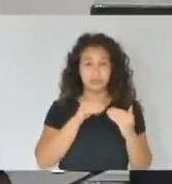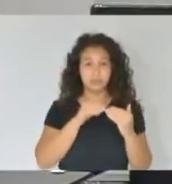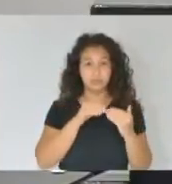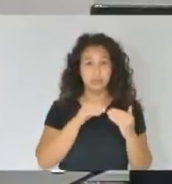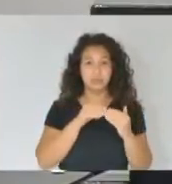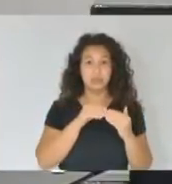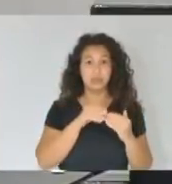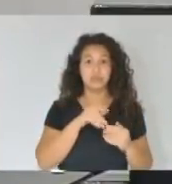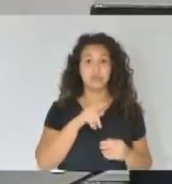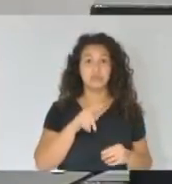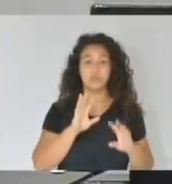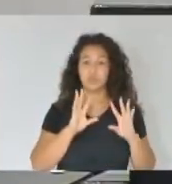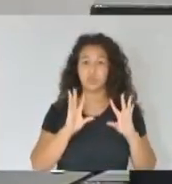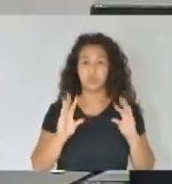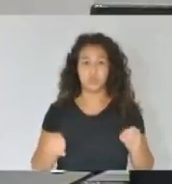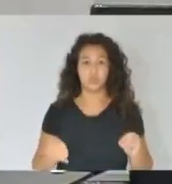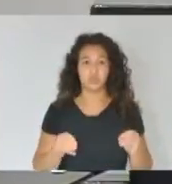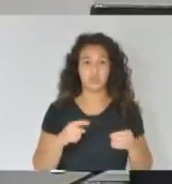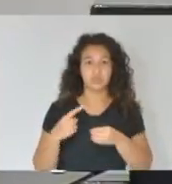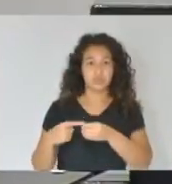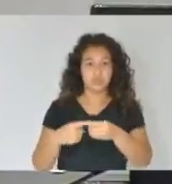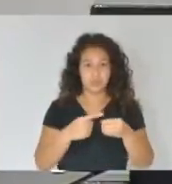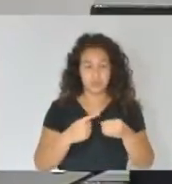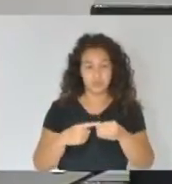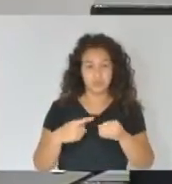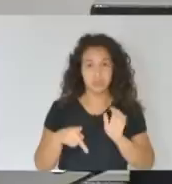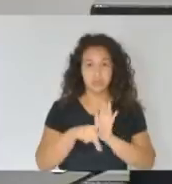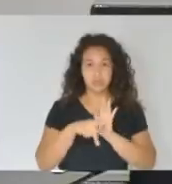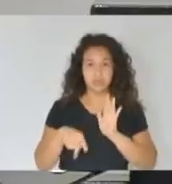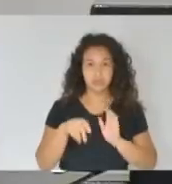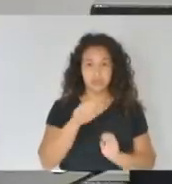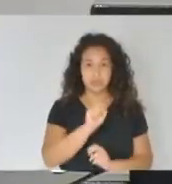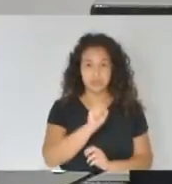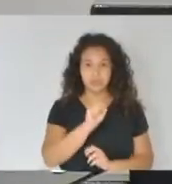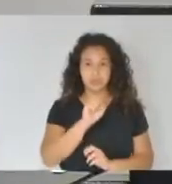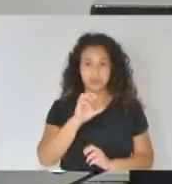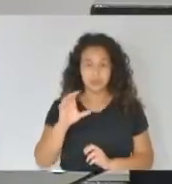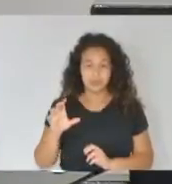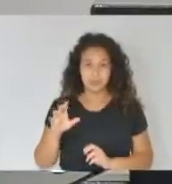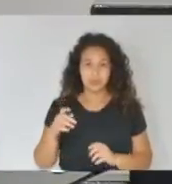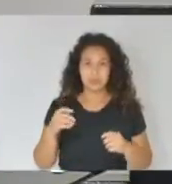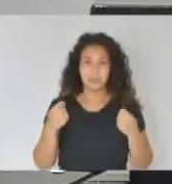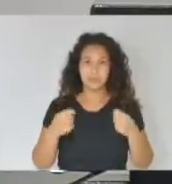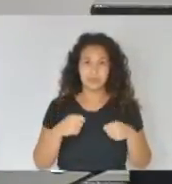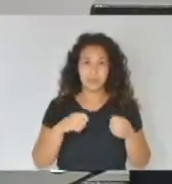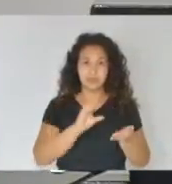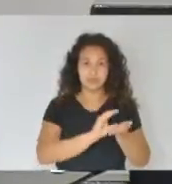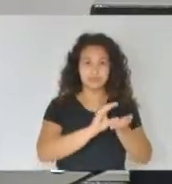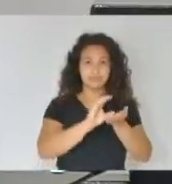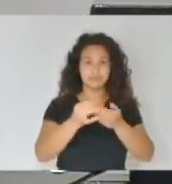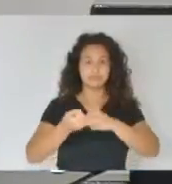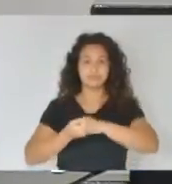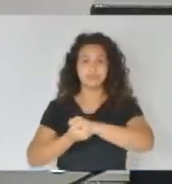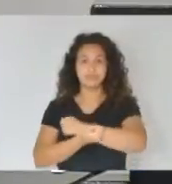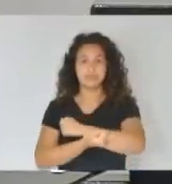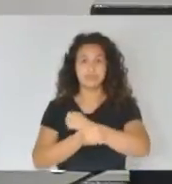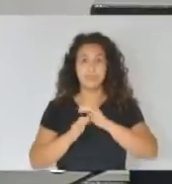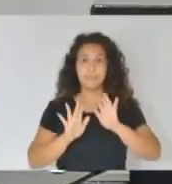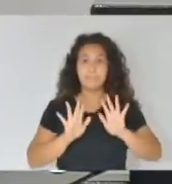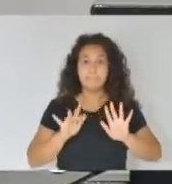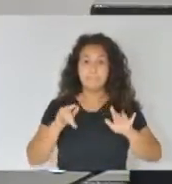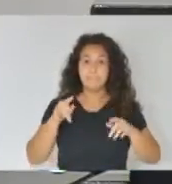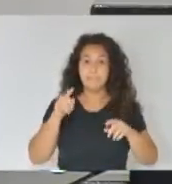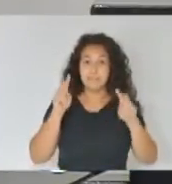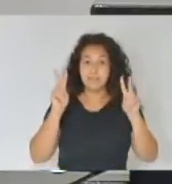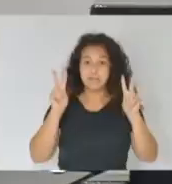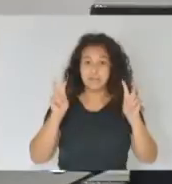as regiões do Estado merecem esses investimentos em infraestrutura, mas esta, e não é